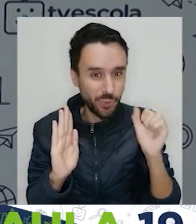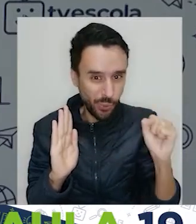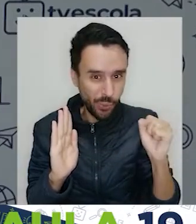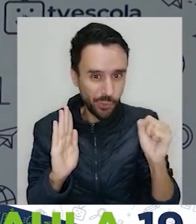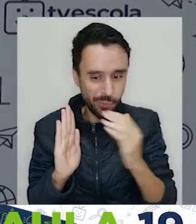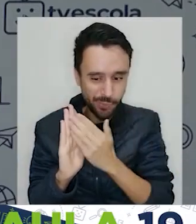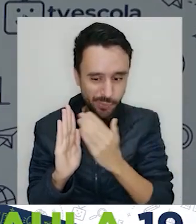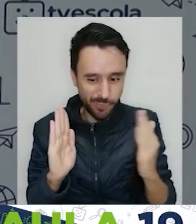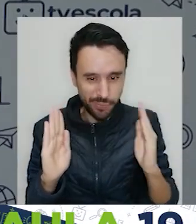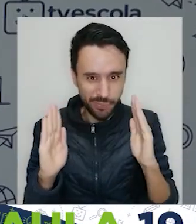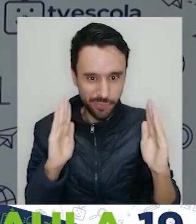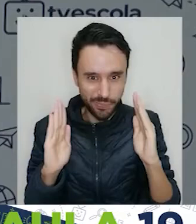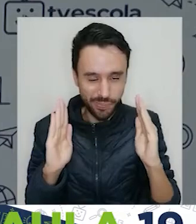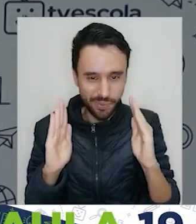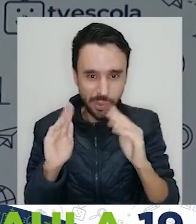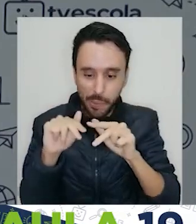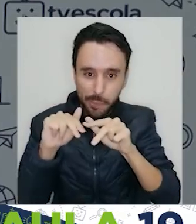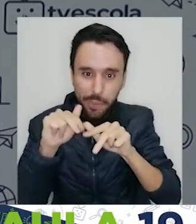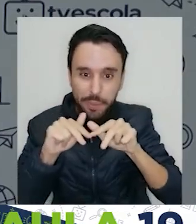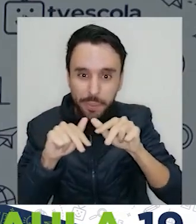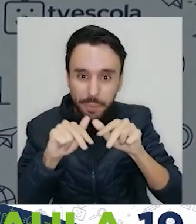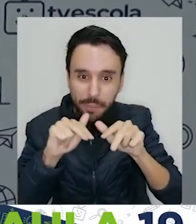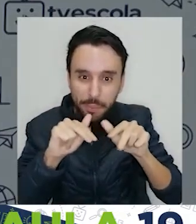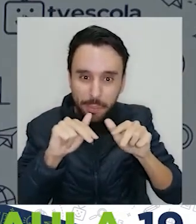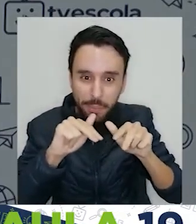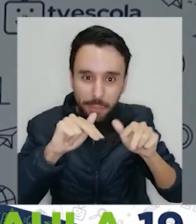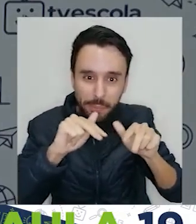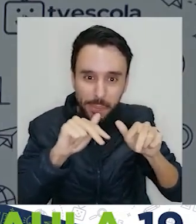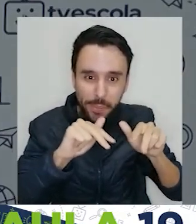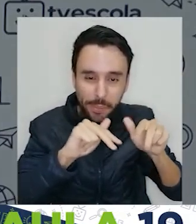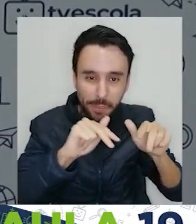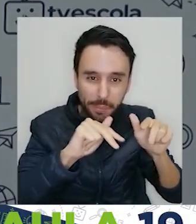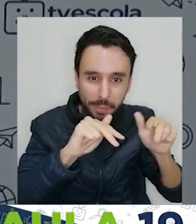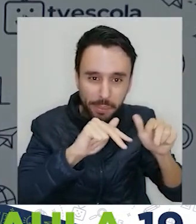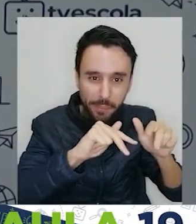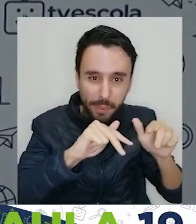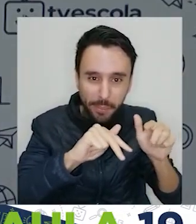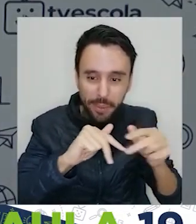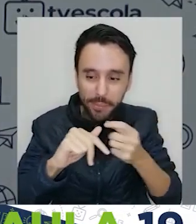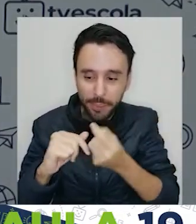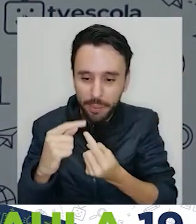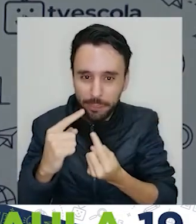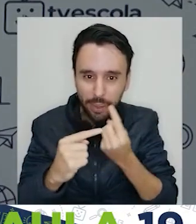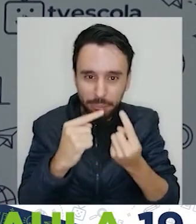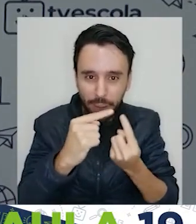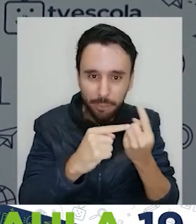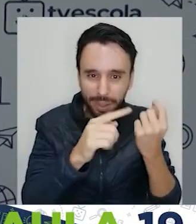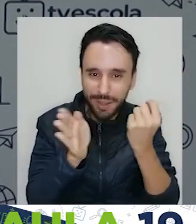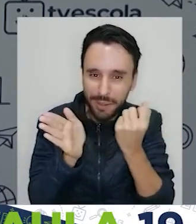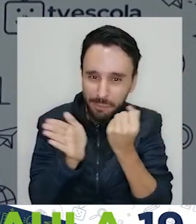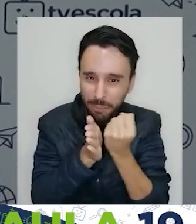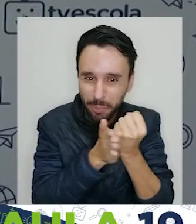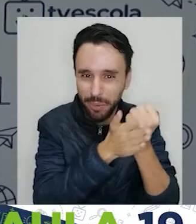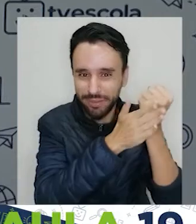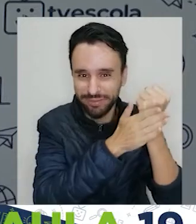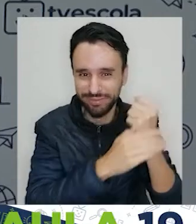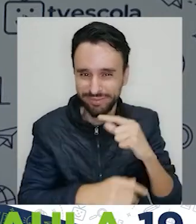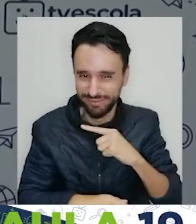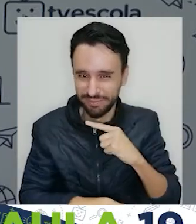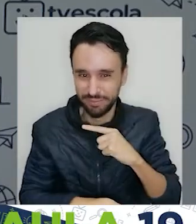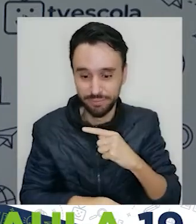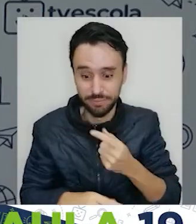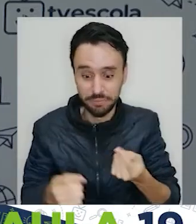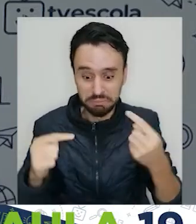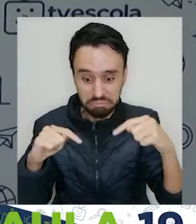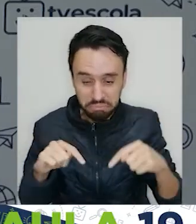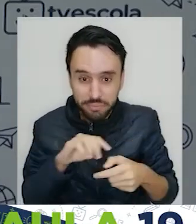1, 2, 3, 4, 5, 6, 7, 8. Então, ele andou em todos os números, deixando as suas pegadas, não é mesmo? E